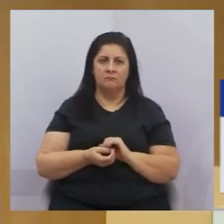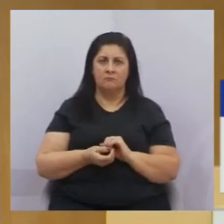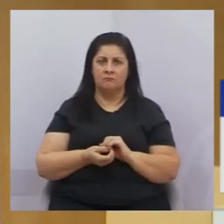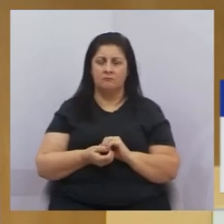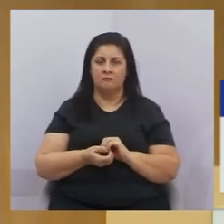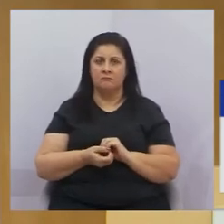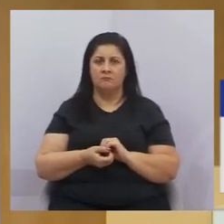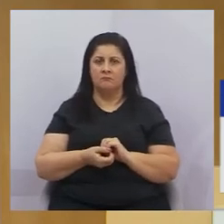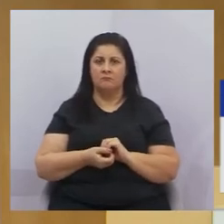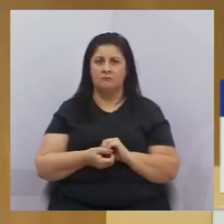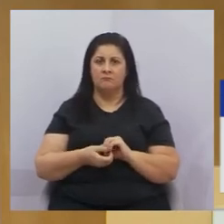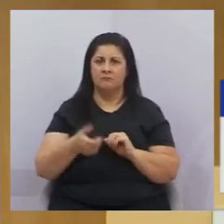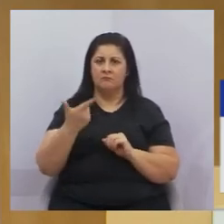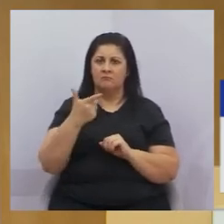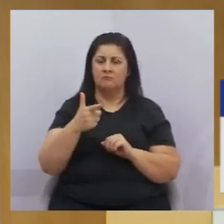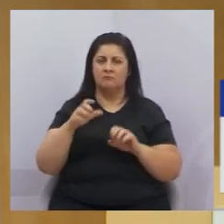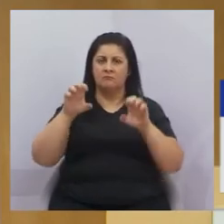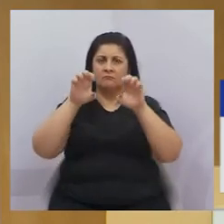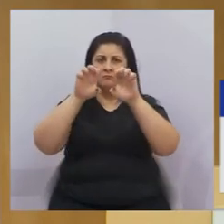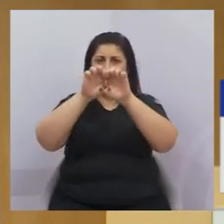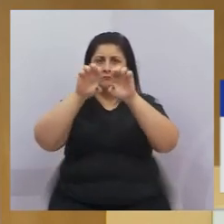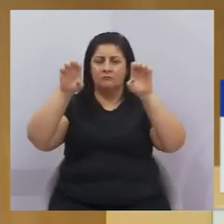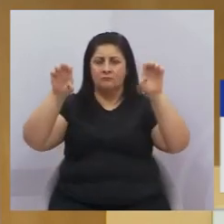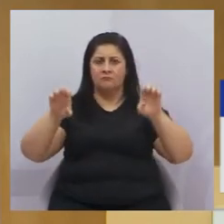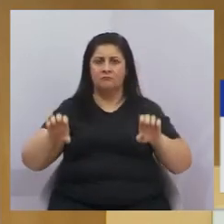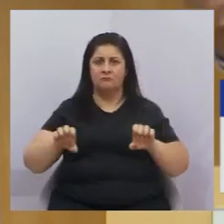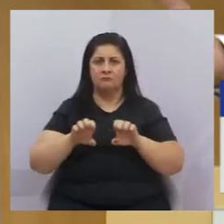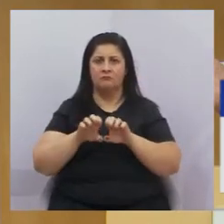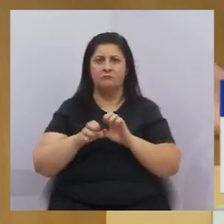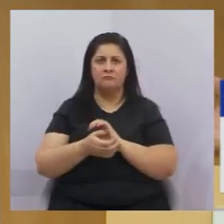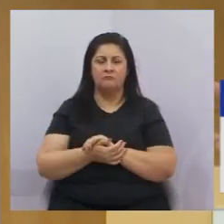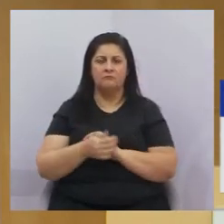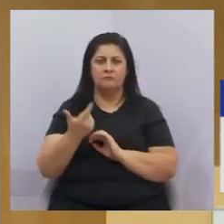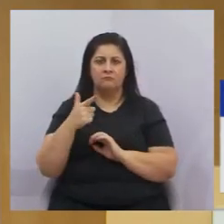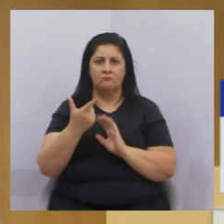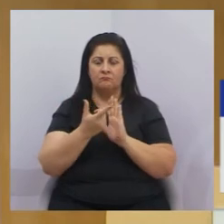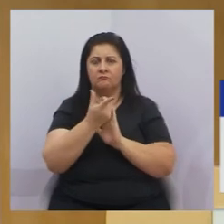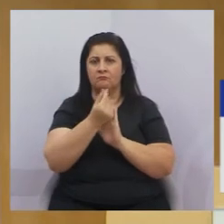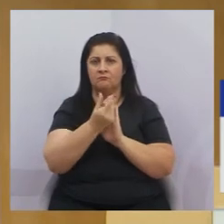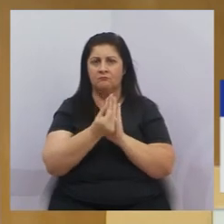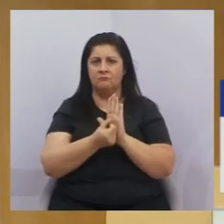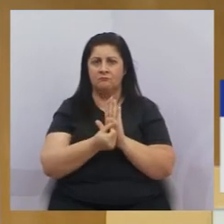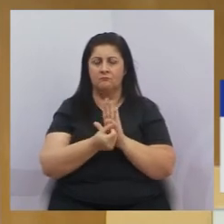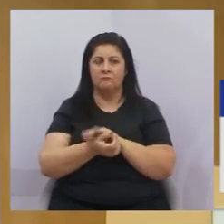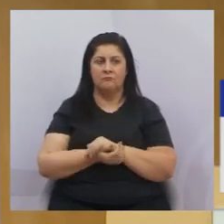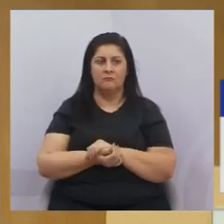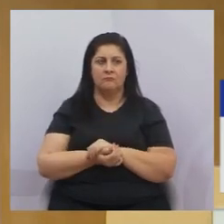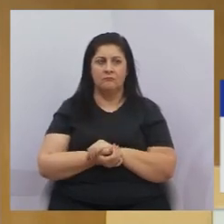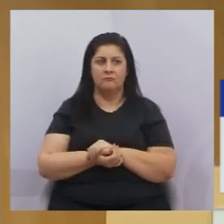tem estrutura, que não tem orçamento?